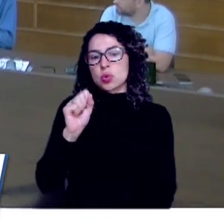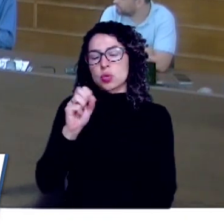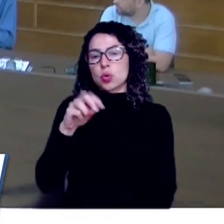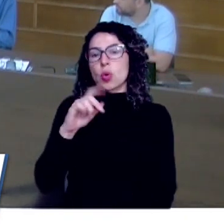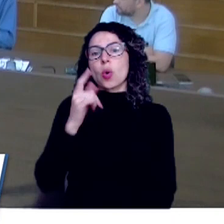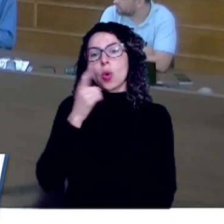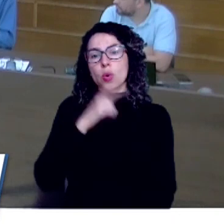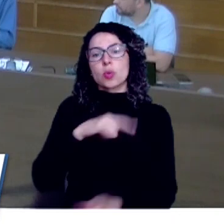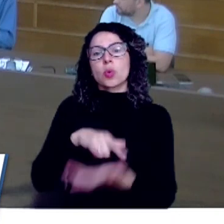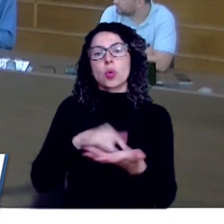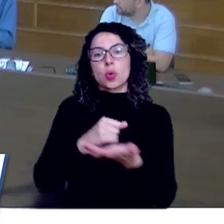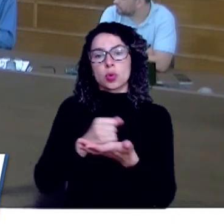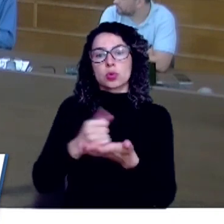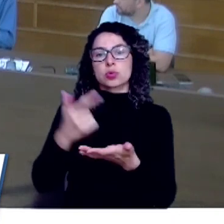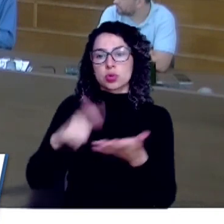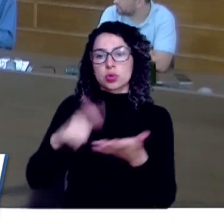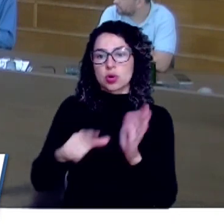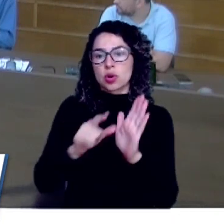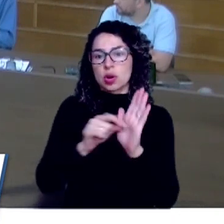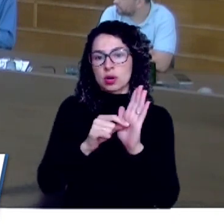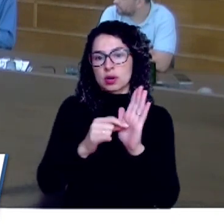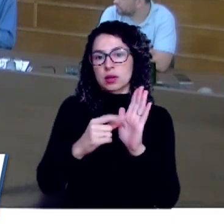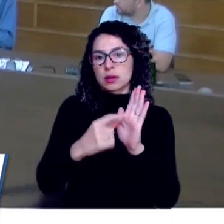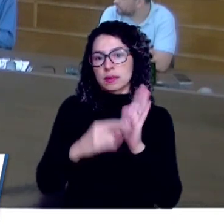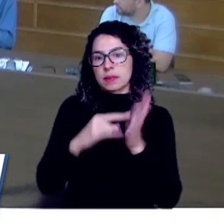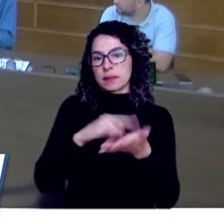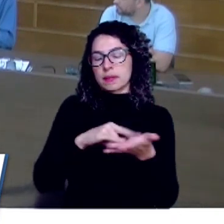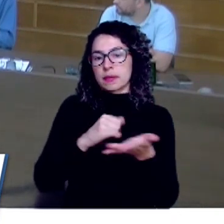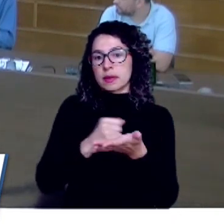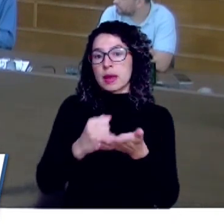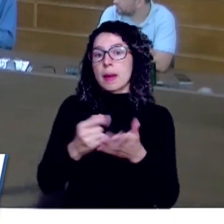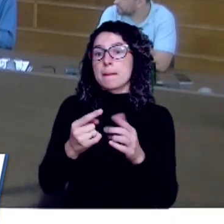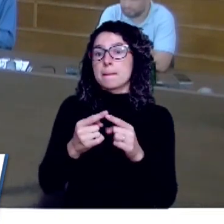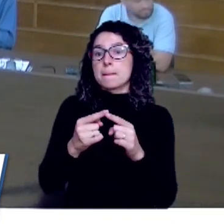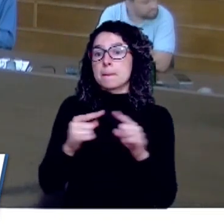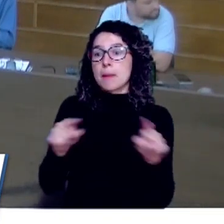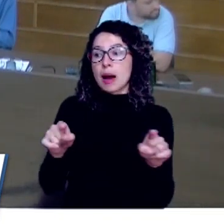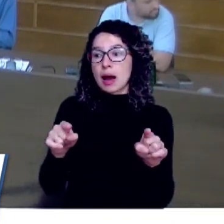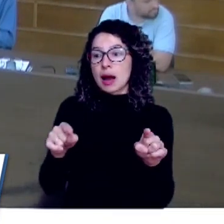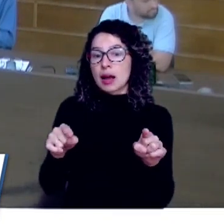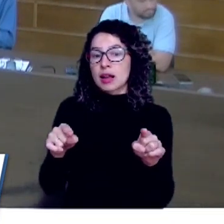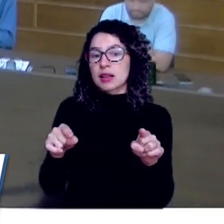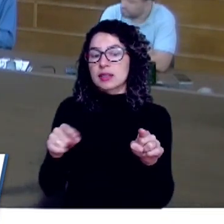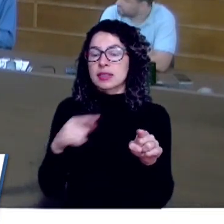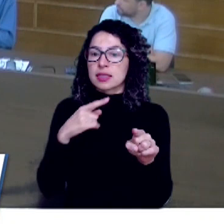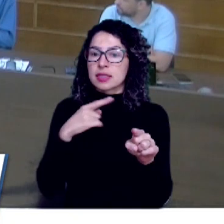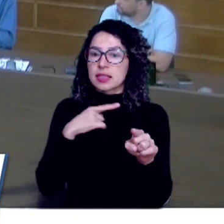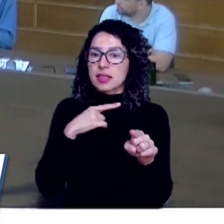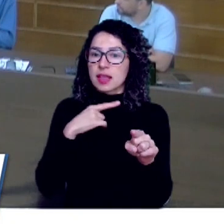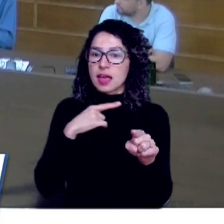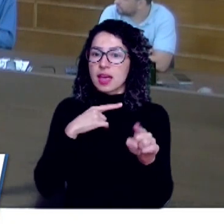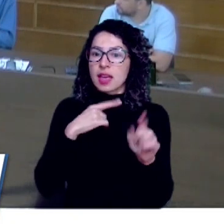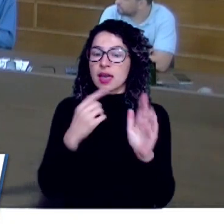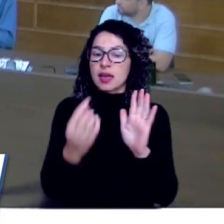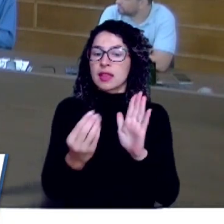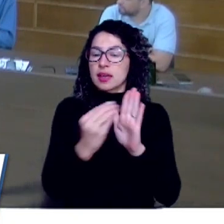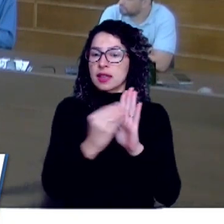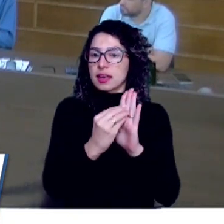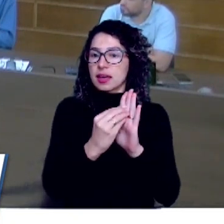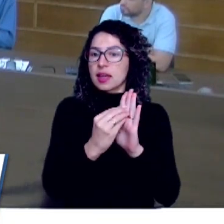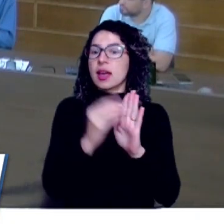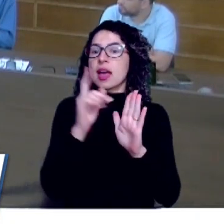mediante aquela cláusula deixada no contrato. Porém, houve um aditamento, e nesse aditamento constam essas